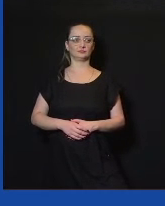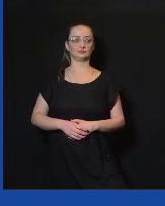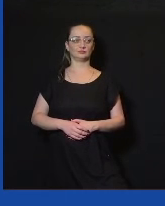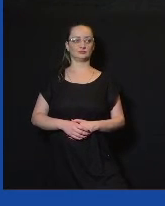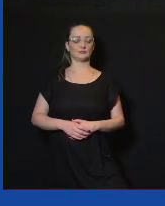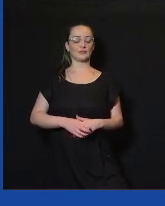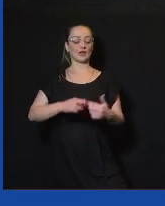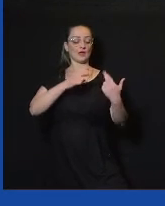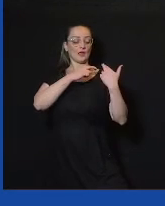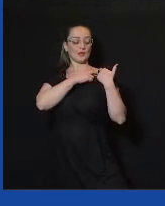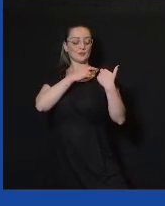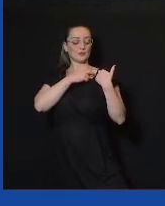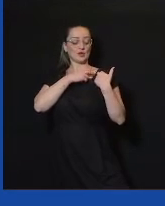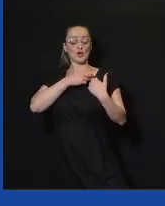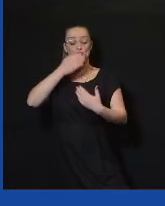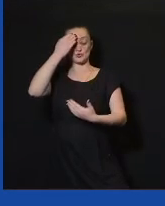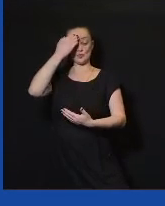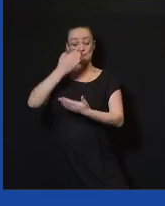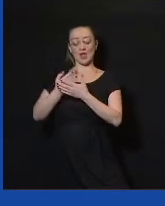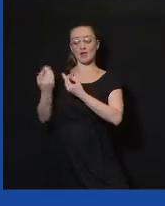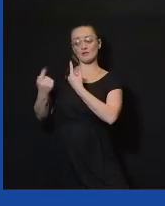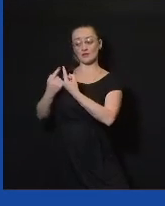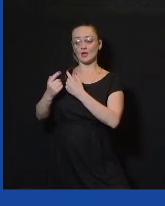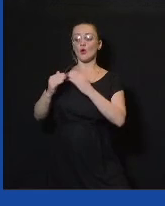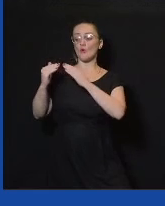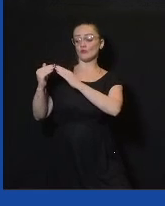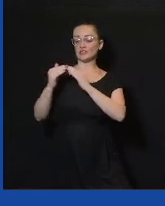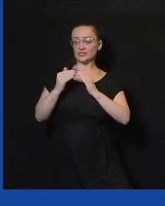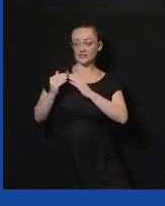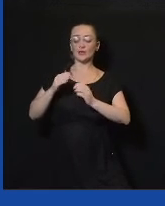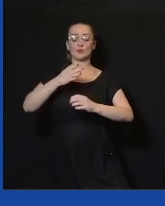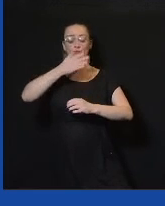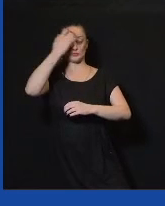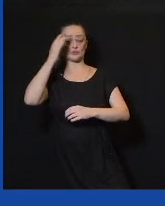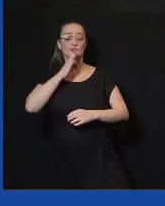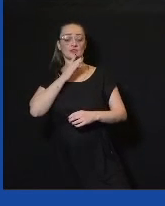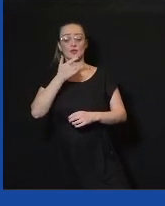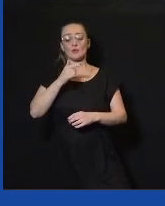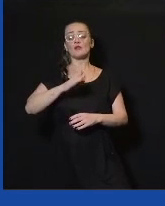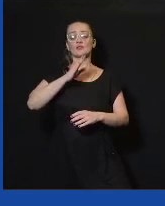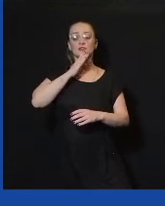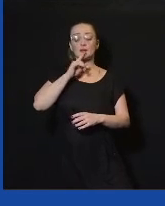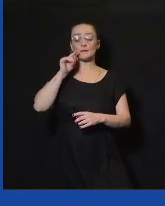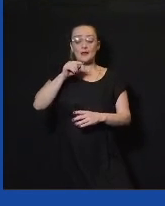no vizinho, nos conhecidos e desconhecidos da comunidade para combater a pandemia?